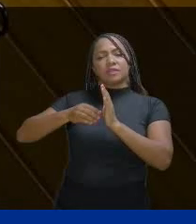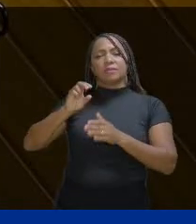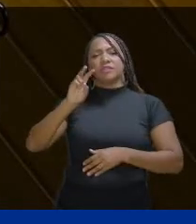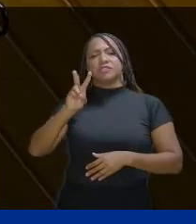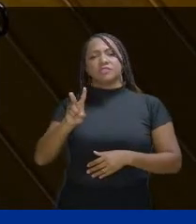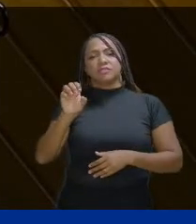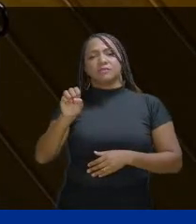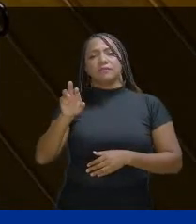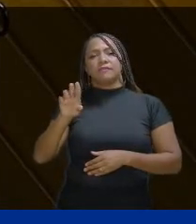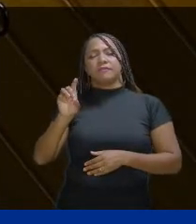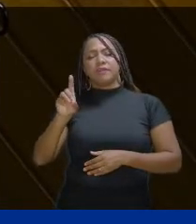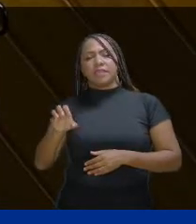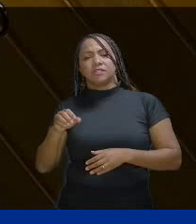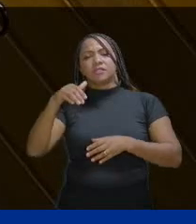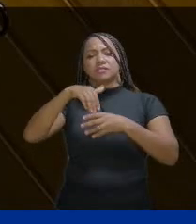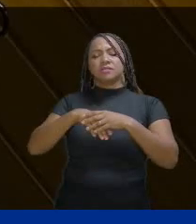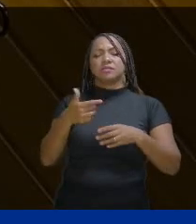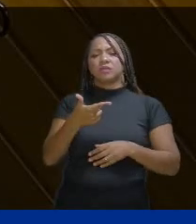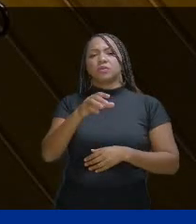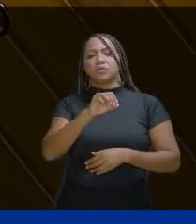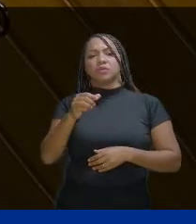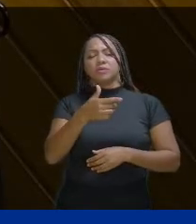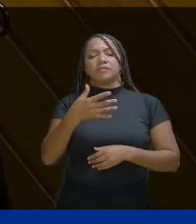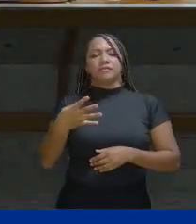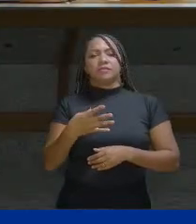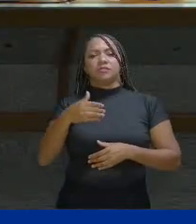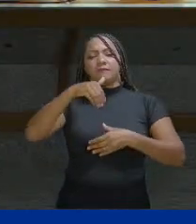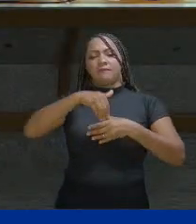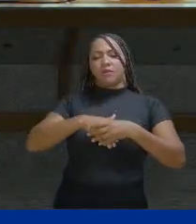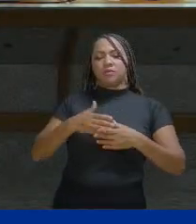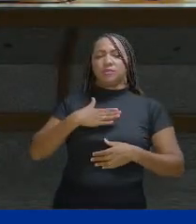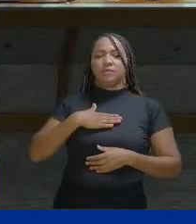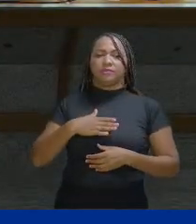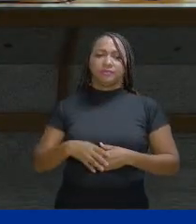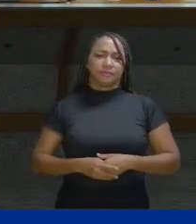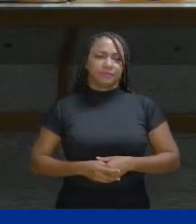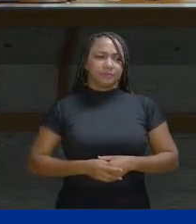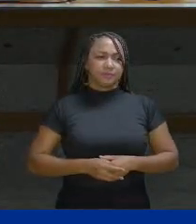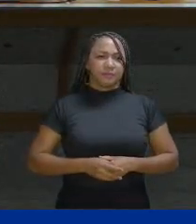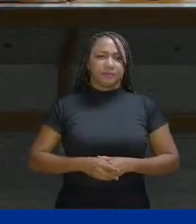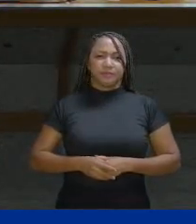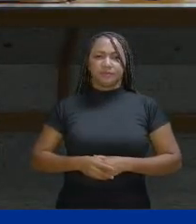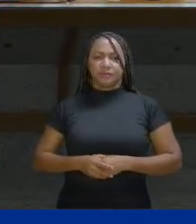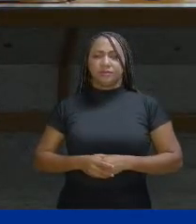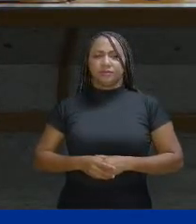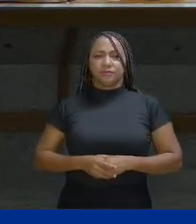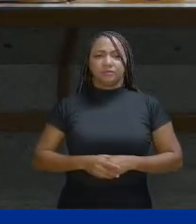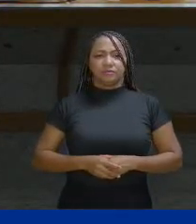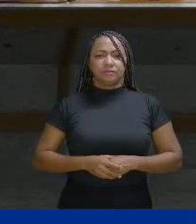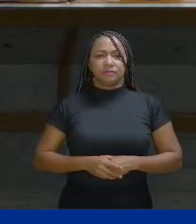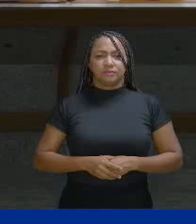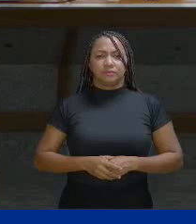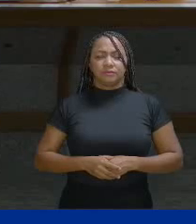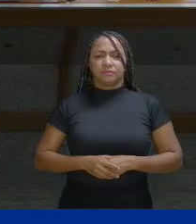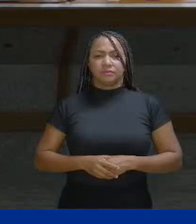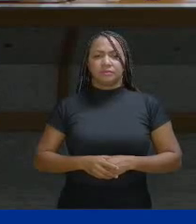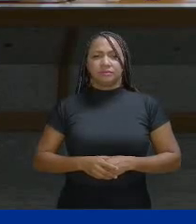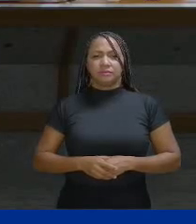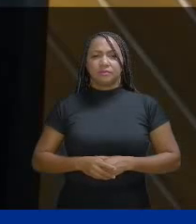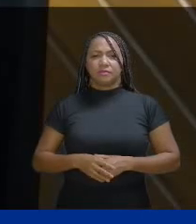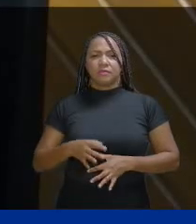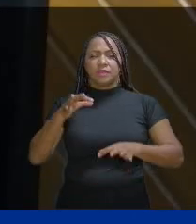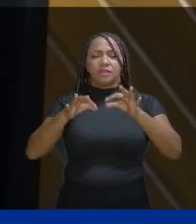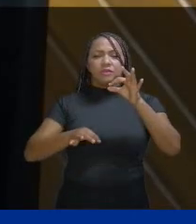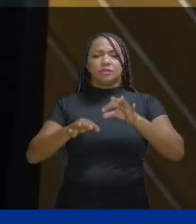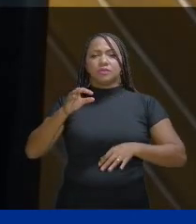Verde, referentes às eleições de 2024. É como voto. Foco na paz central da mesa, com a palavra é desembargador Carmo Juíza Antônio.